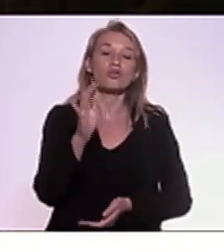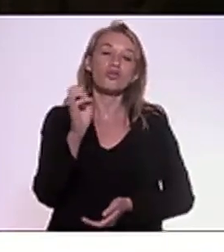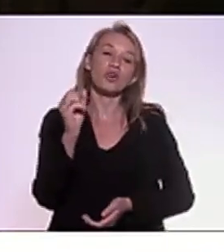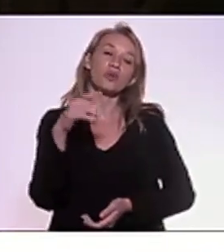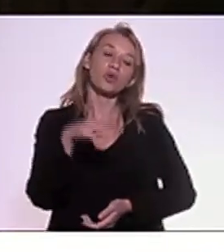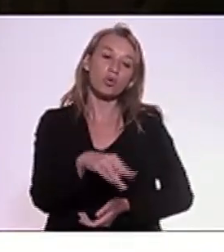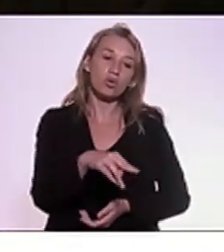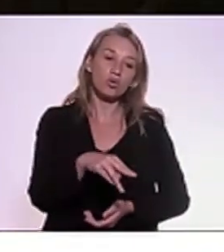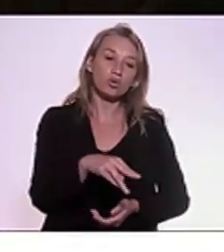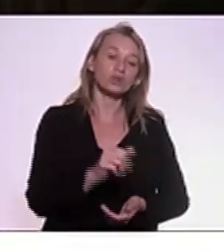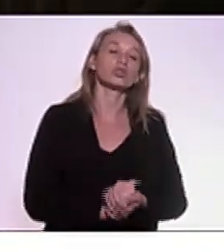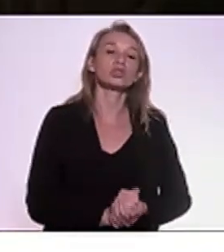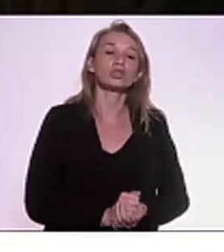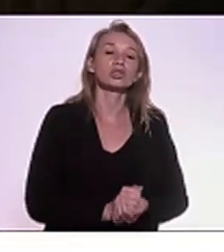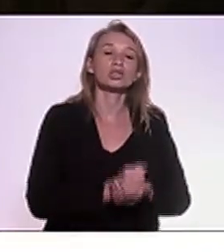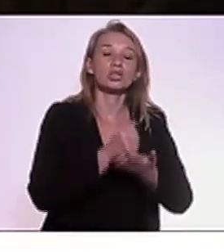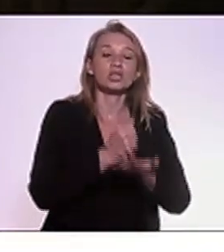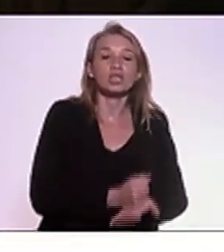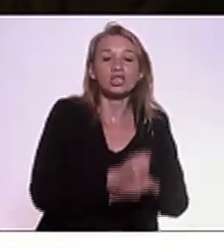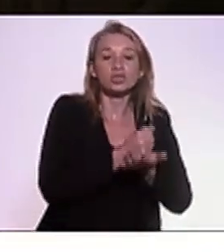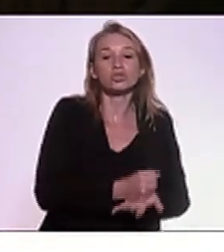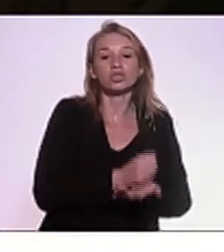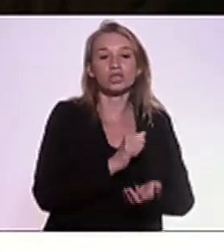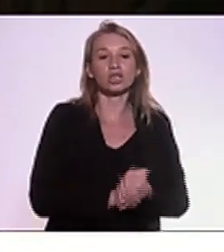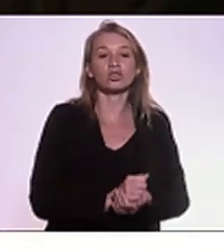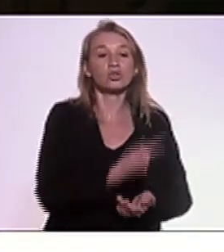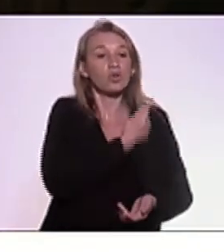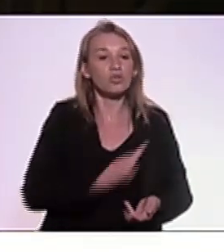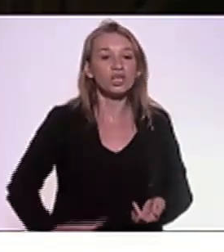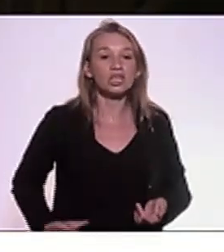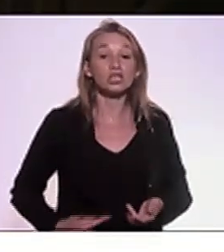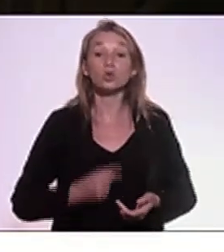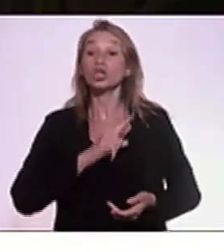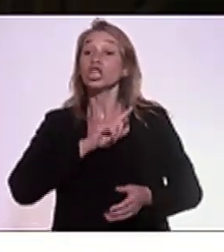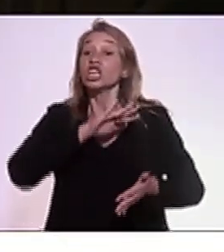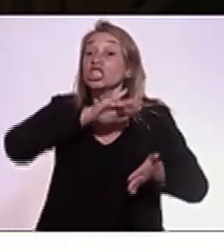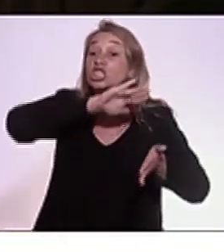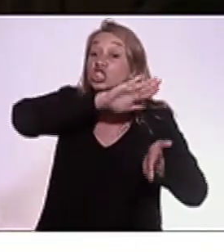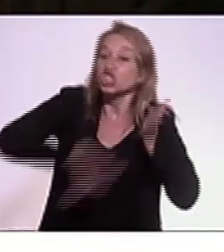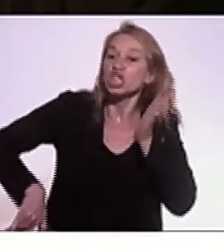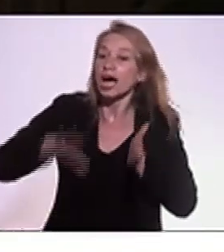praticamente autossustentável. Governador, tire a mão do FEPROCON.